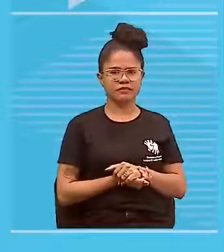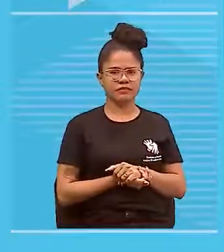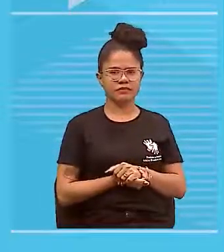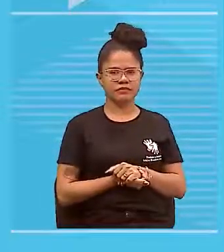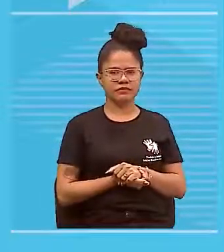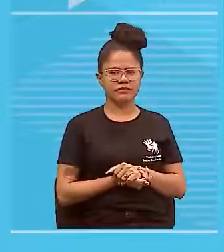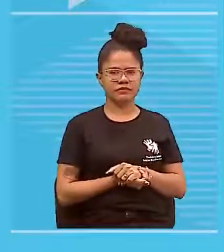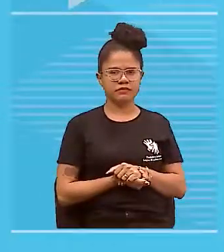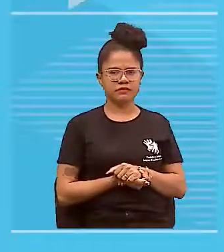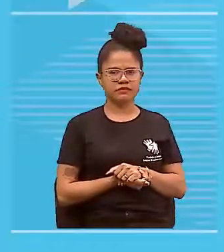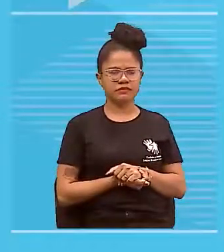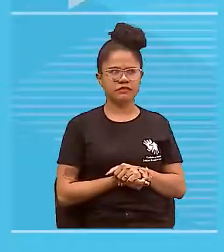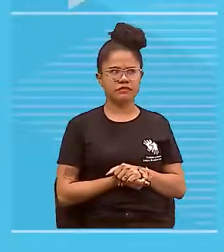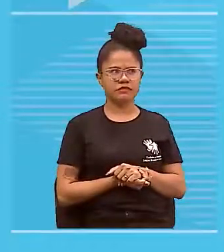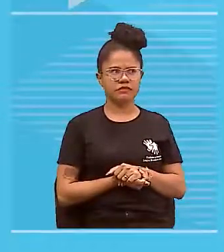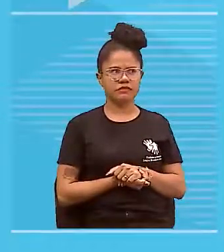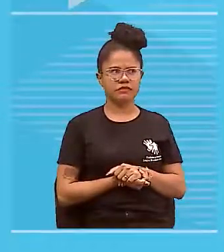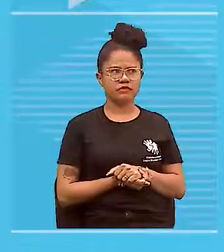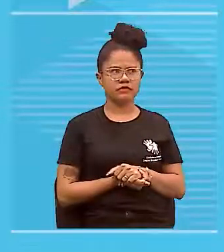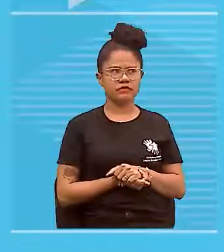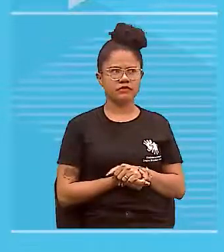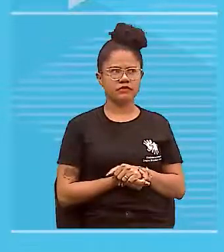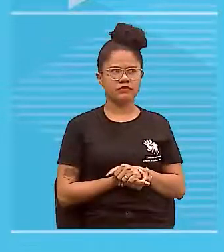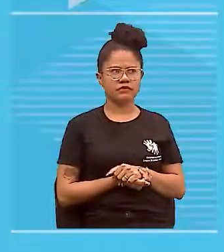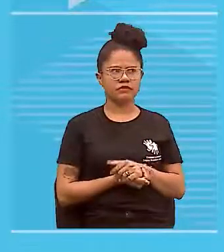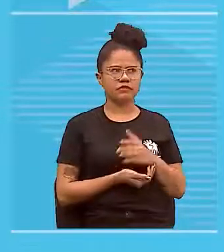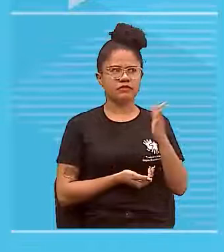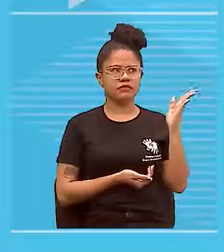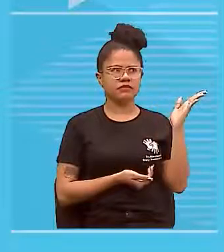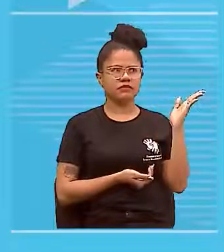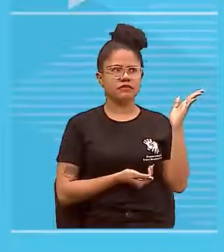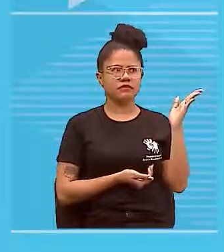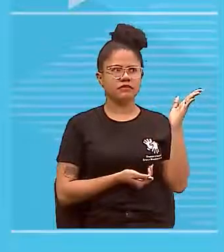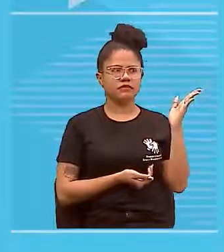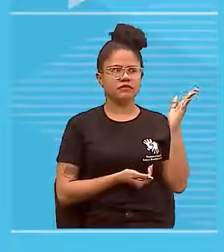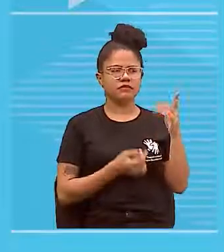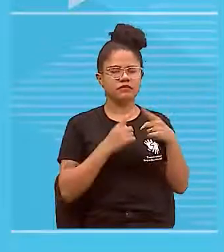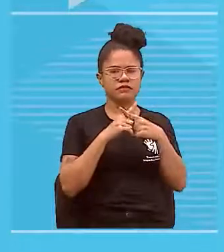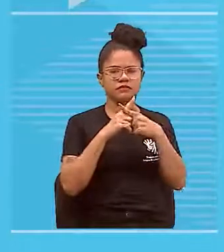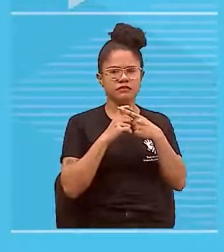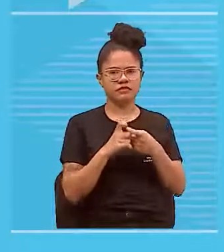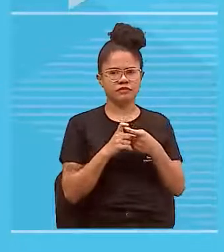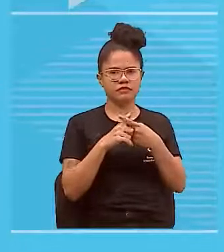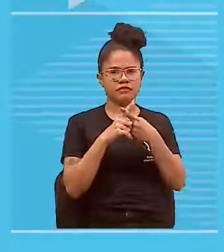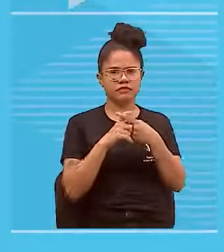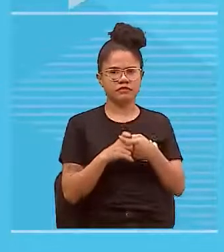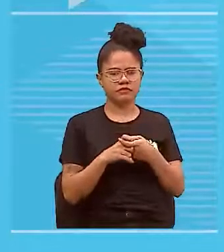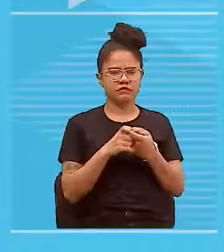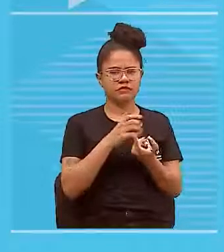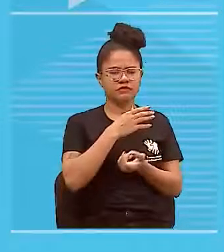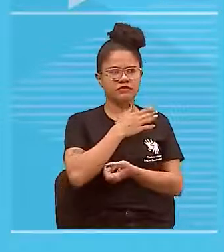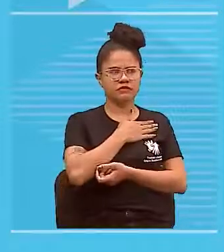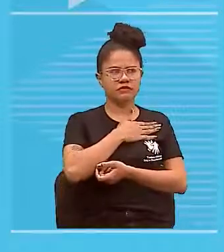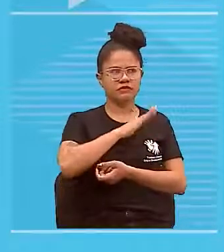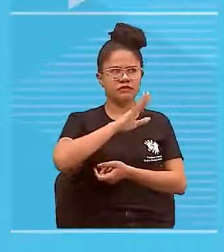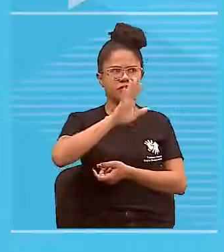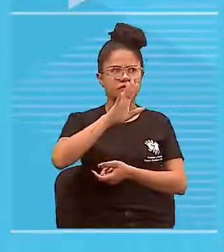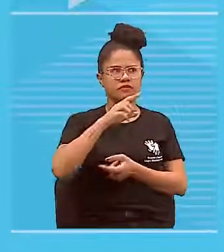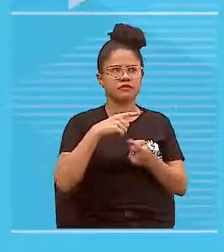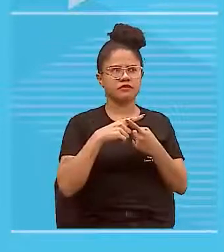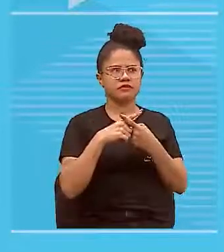bem aqui é o símbolo do nazismo né é meu amigo olha